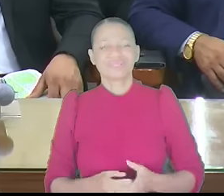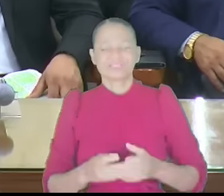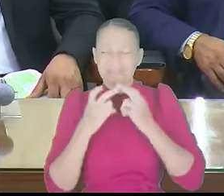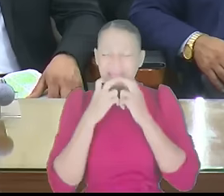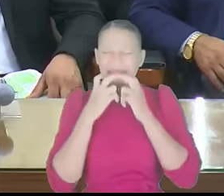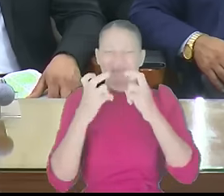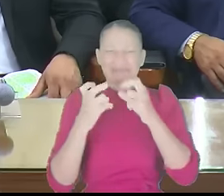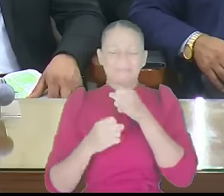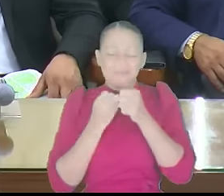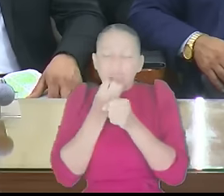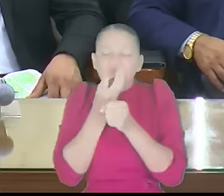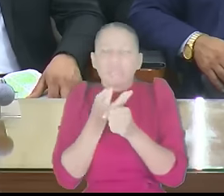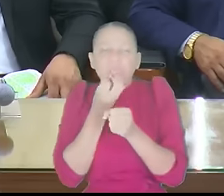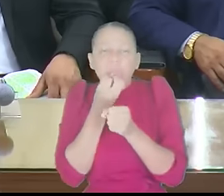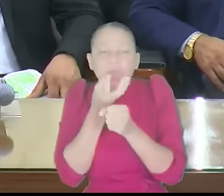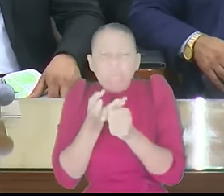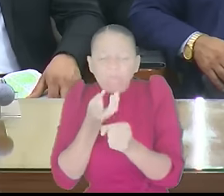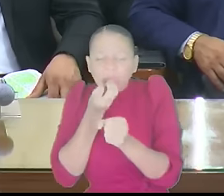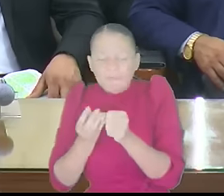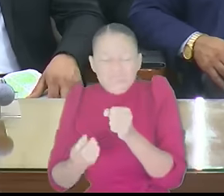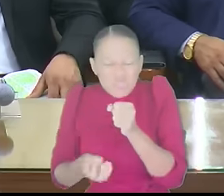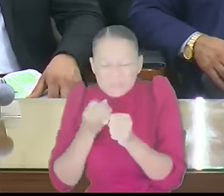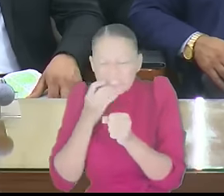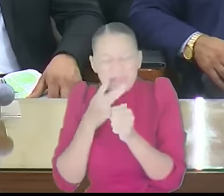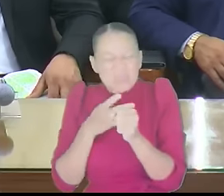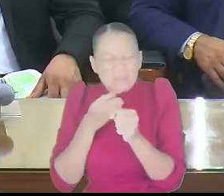microfone, cuspindo o microfone.